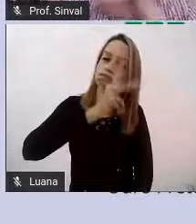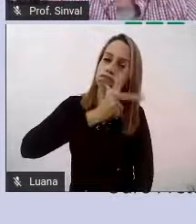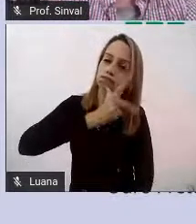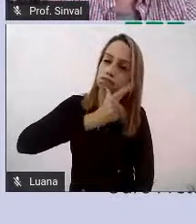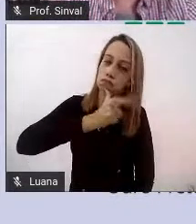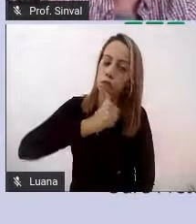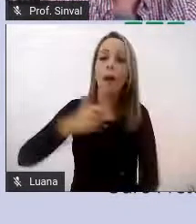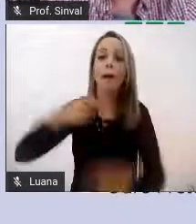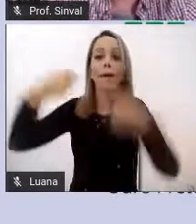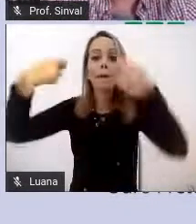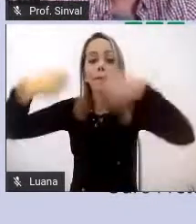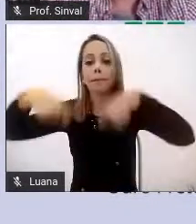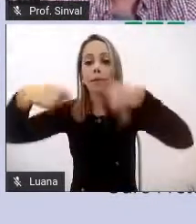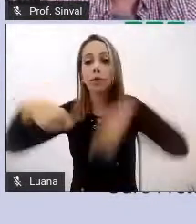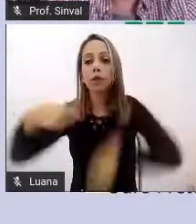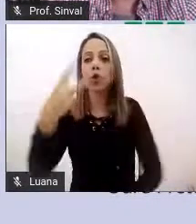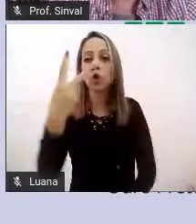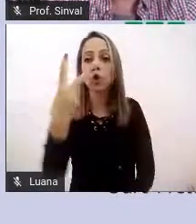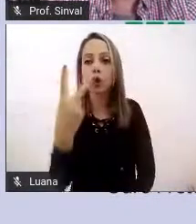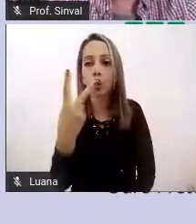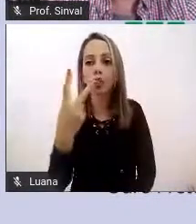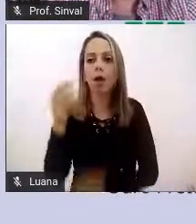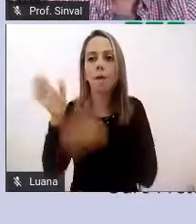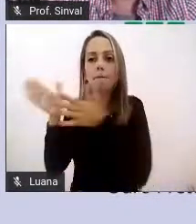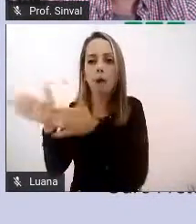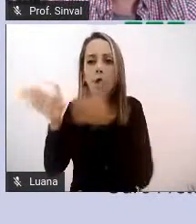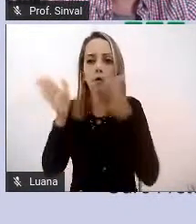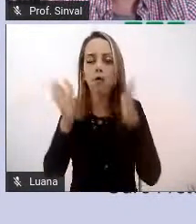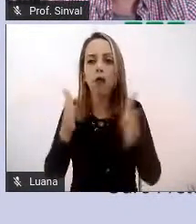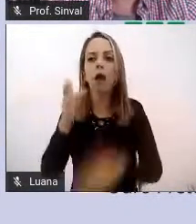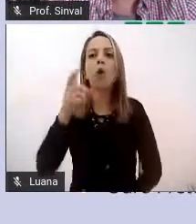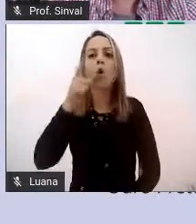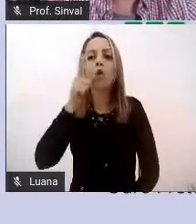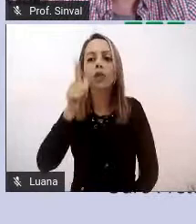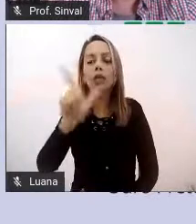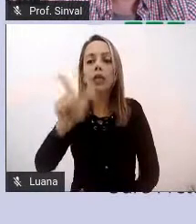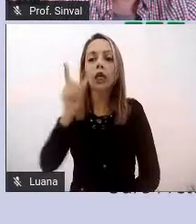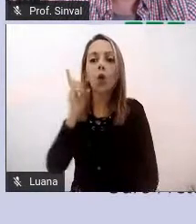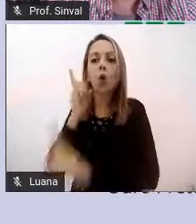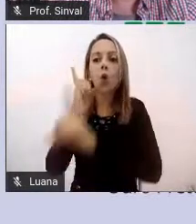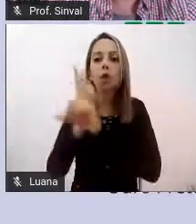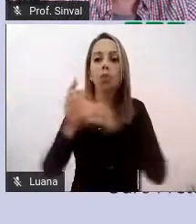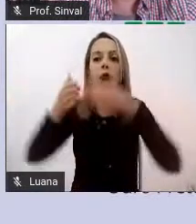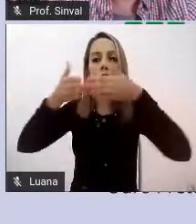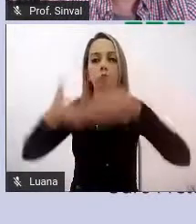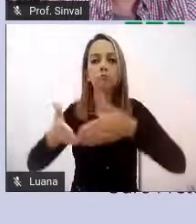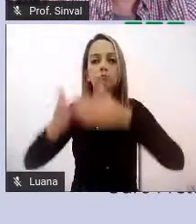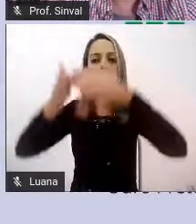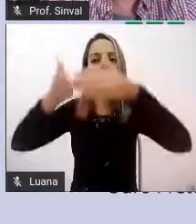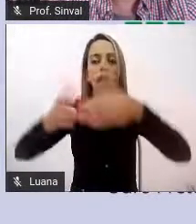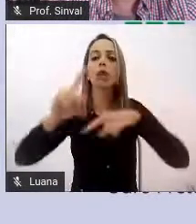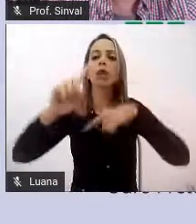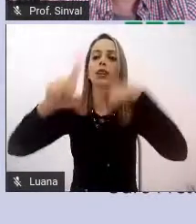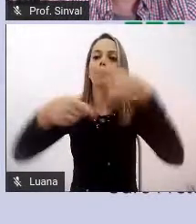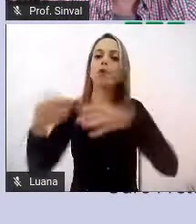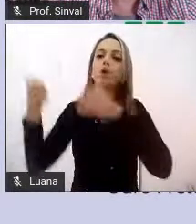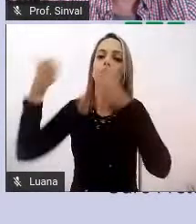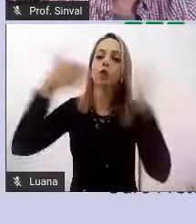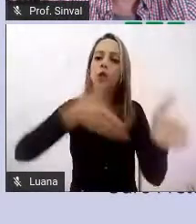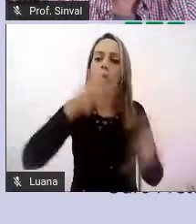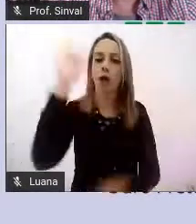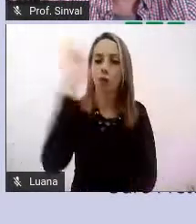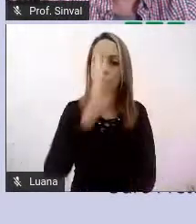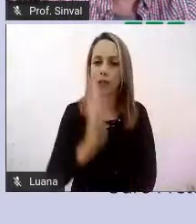teve que se encontrar no mar para depois chegar à terra. E essa travessia demorou cerca